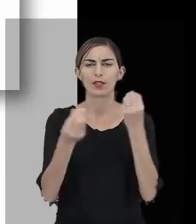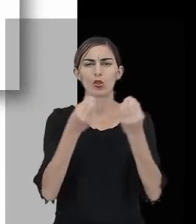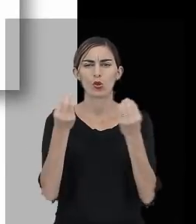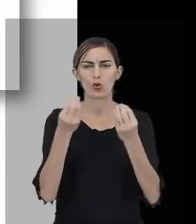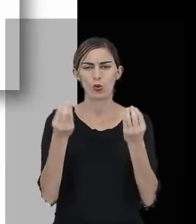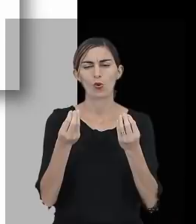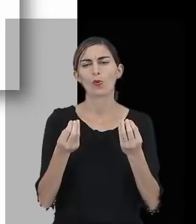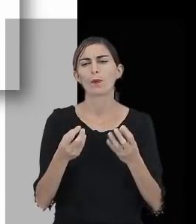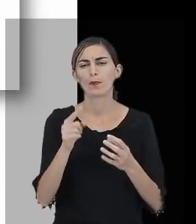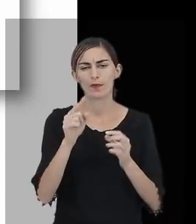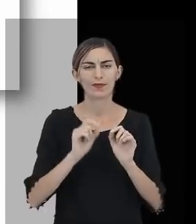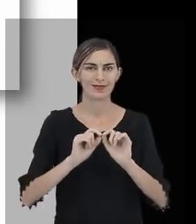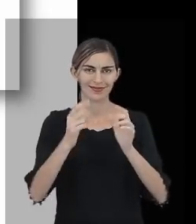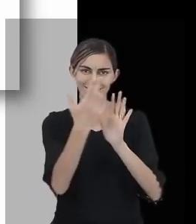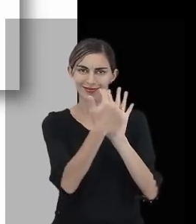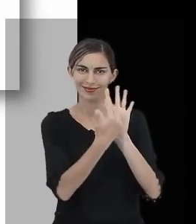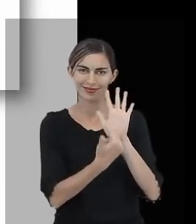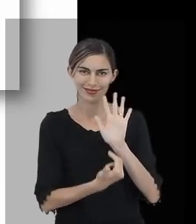Relative Layout,